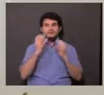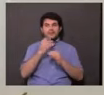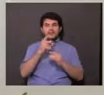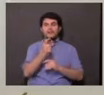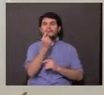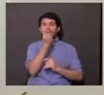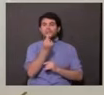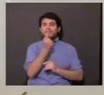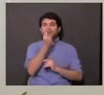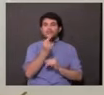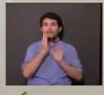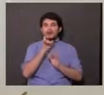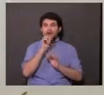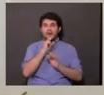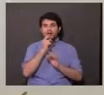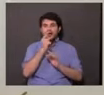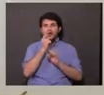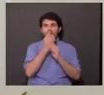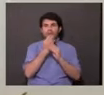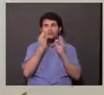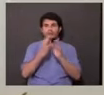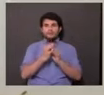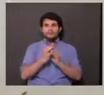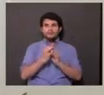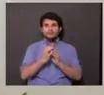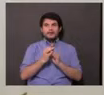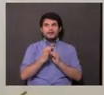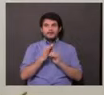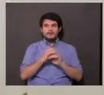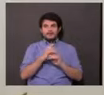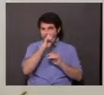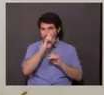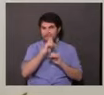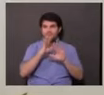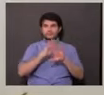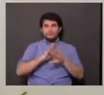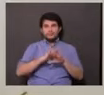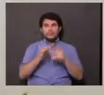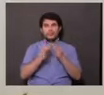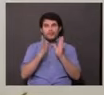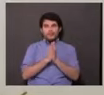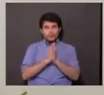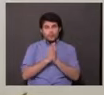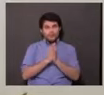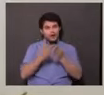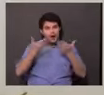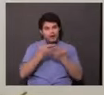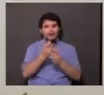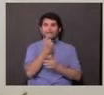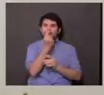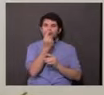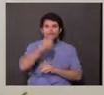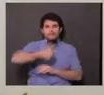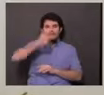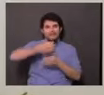vela acesa, pedíamos que a apagassem. Vamos depois acendê-la toda, todos, a partir do círio